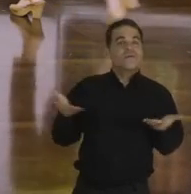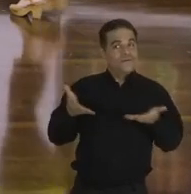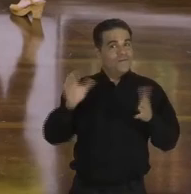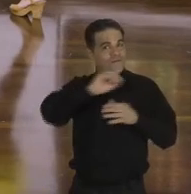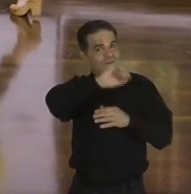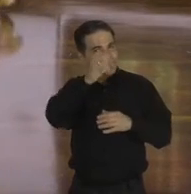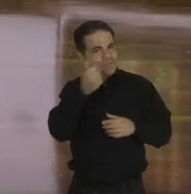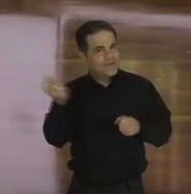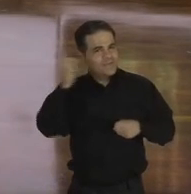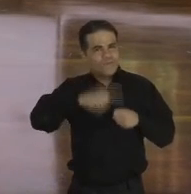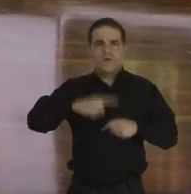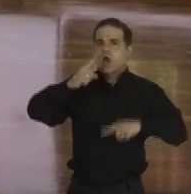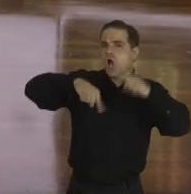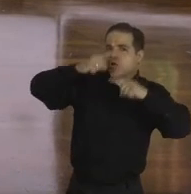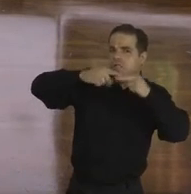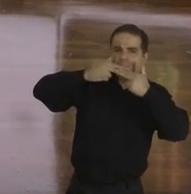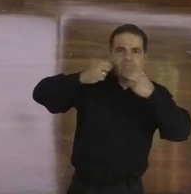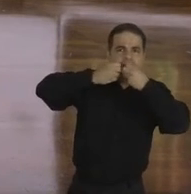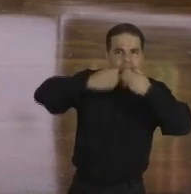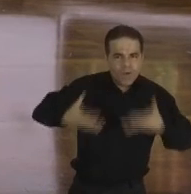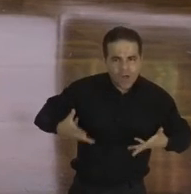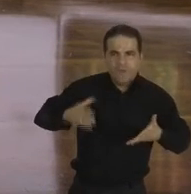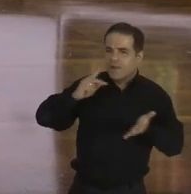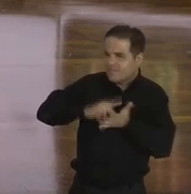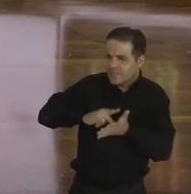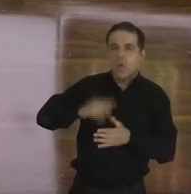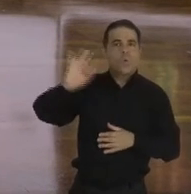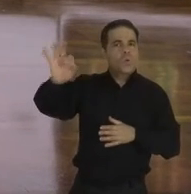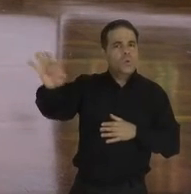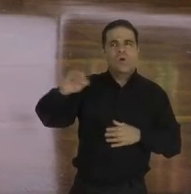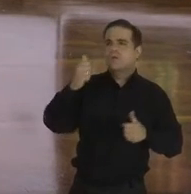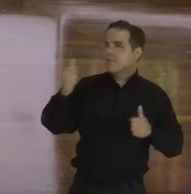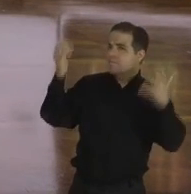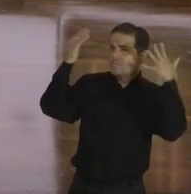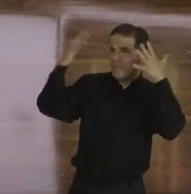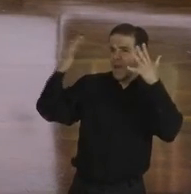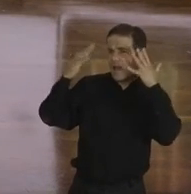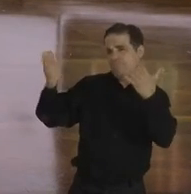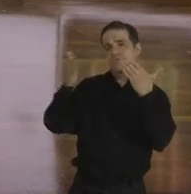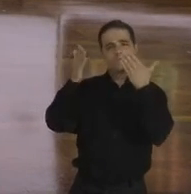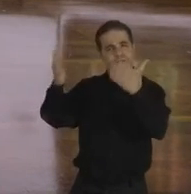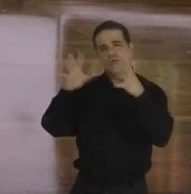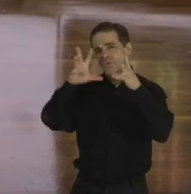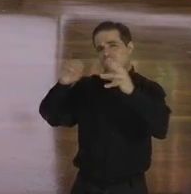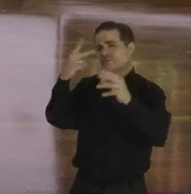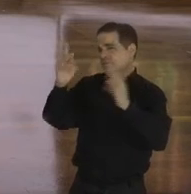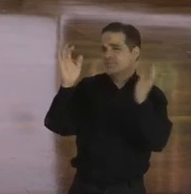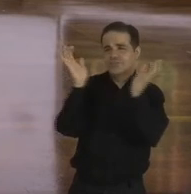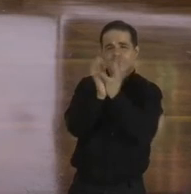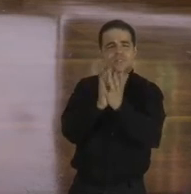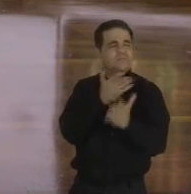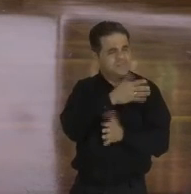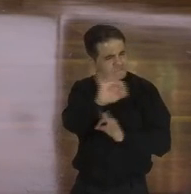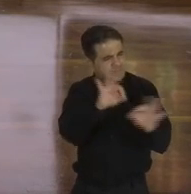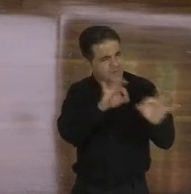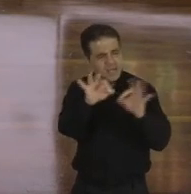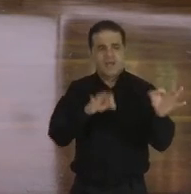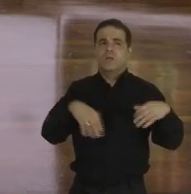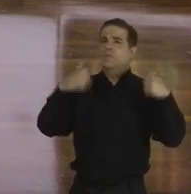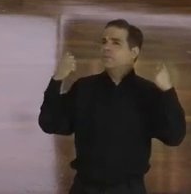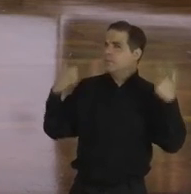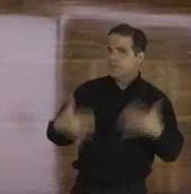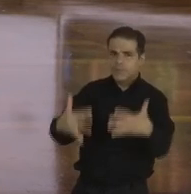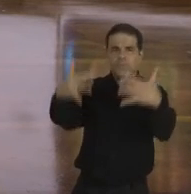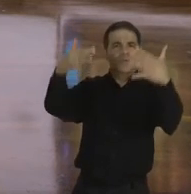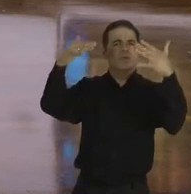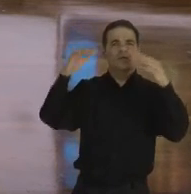voltei muita notícia boa né que a gente não usa Parabéns para você todo seu time esse plano o direito de